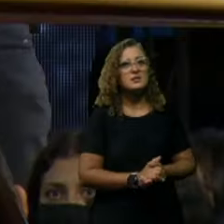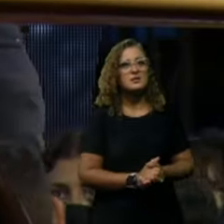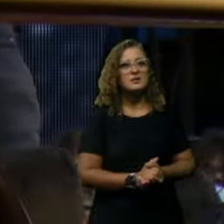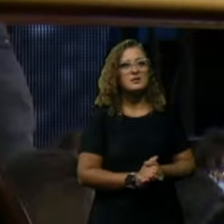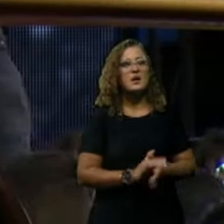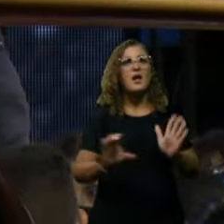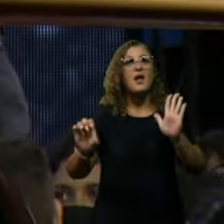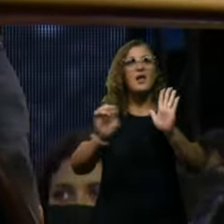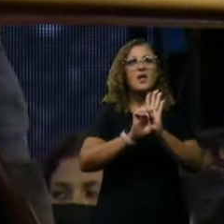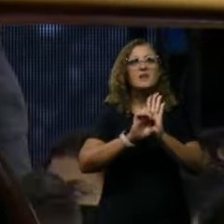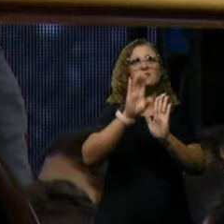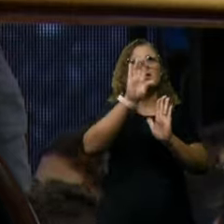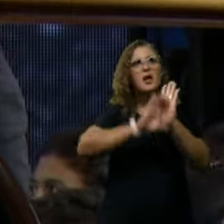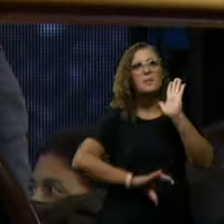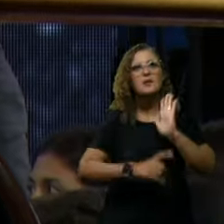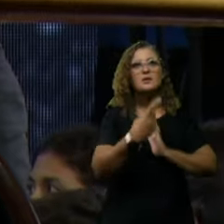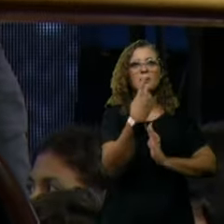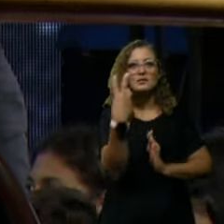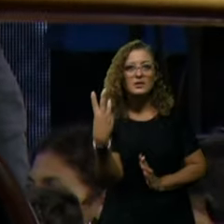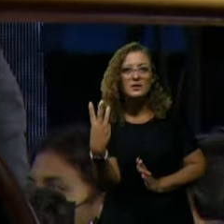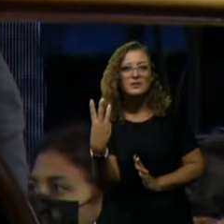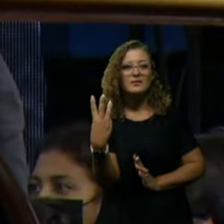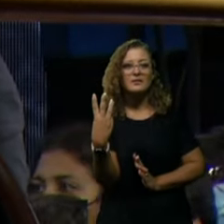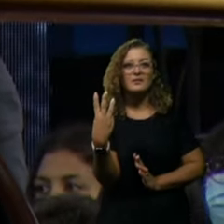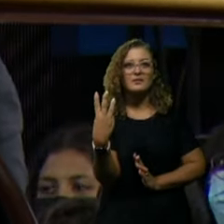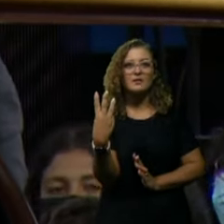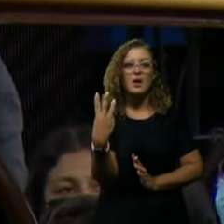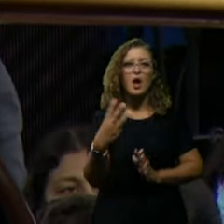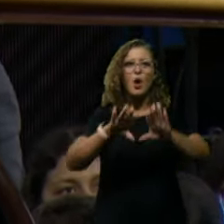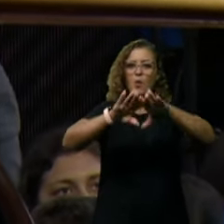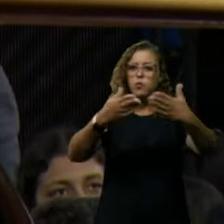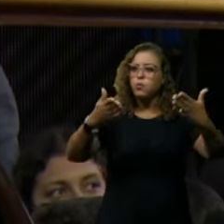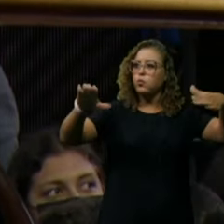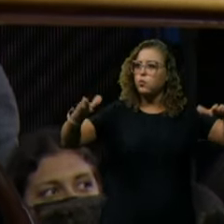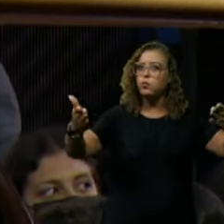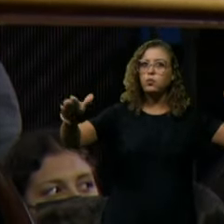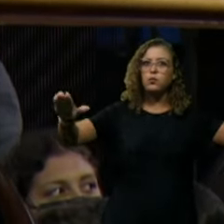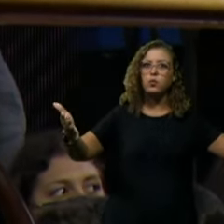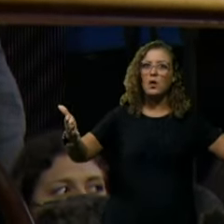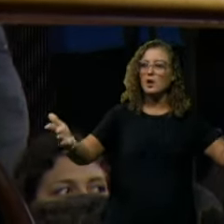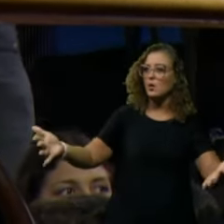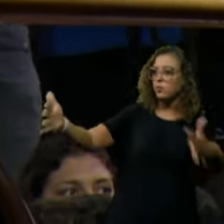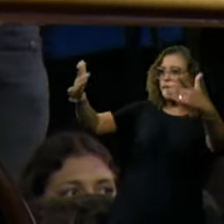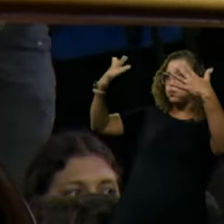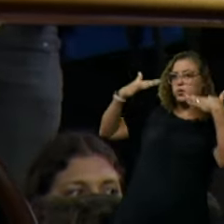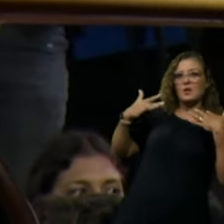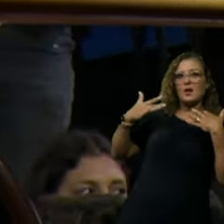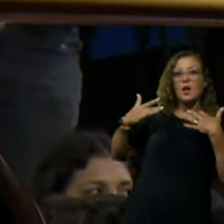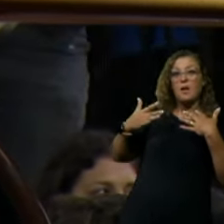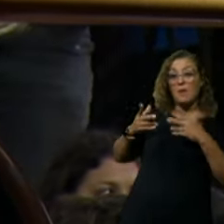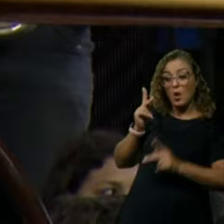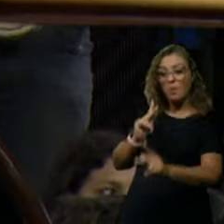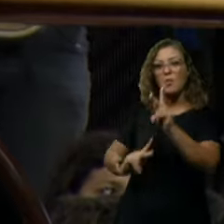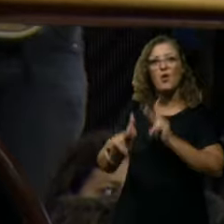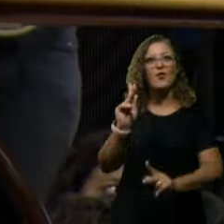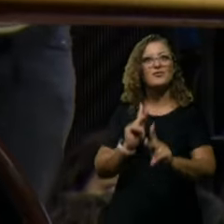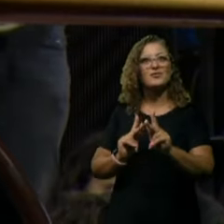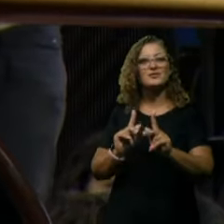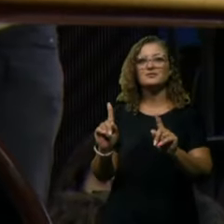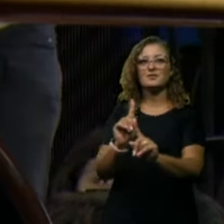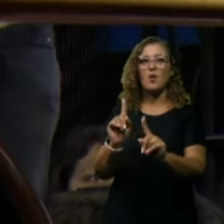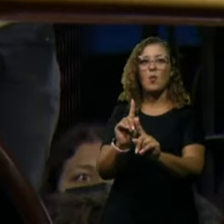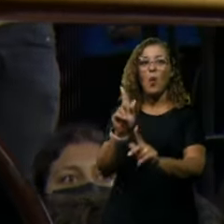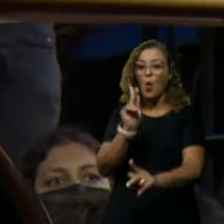Pergunta aí foi o mar que passou pelos Hebreus Ou foram os hebreus o que